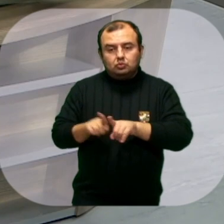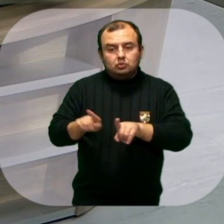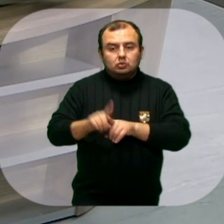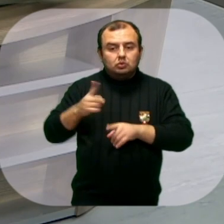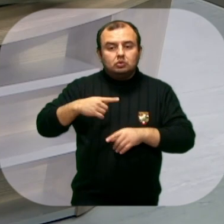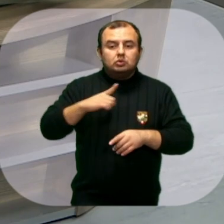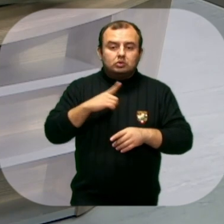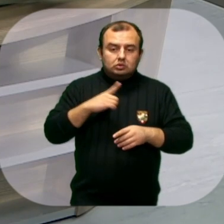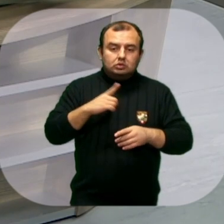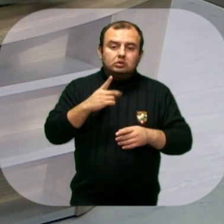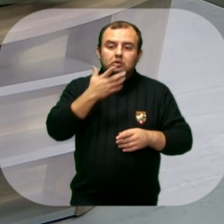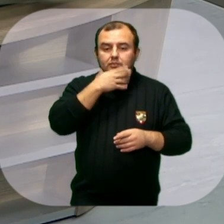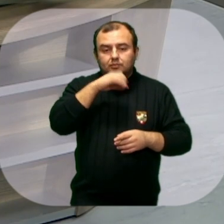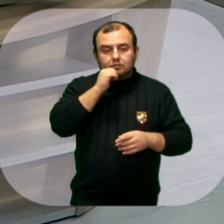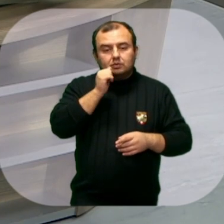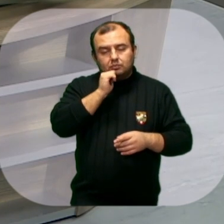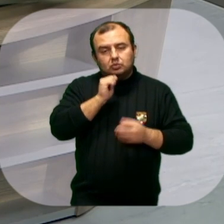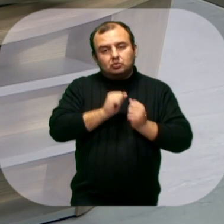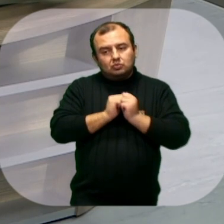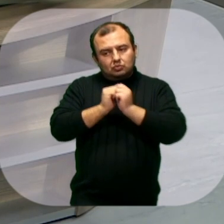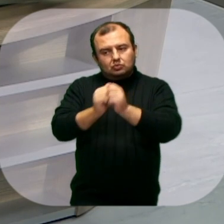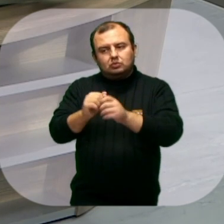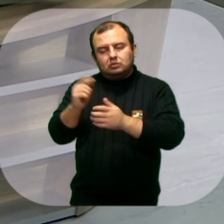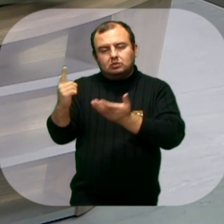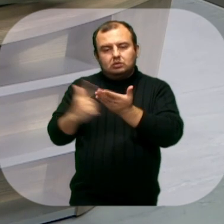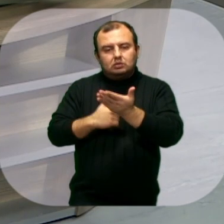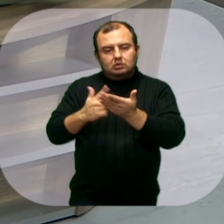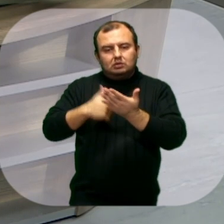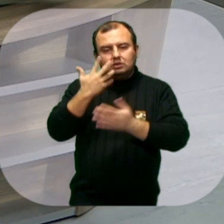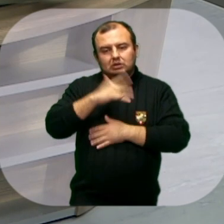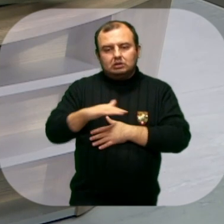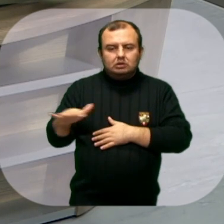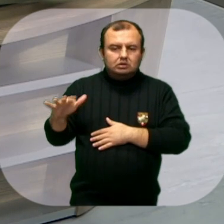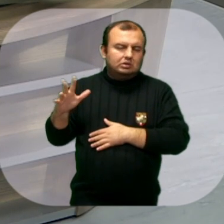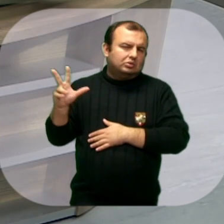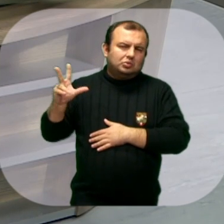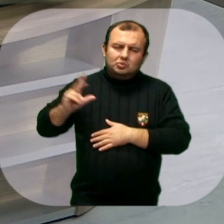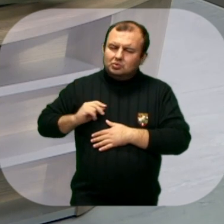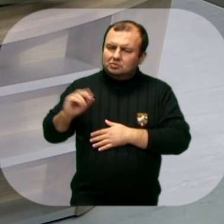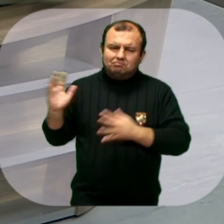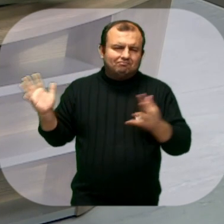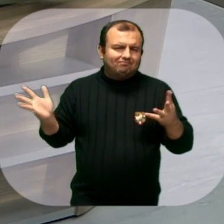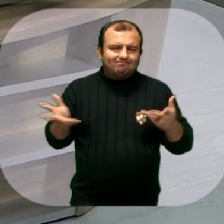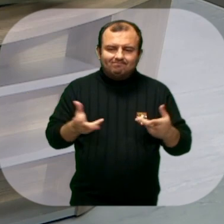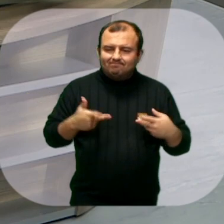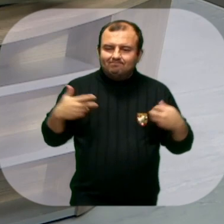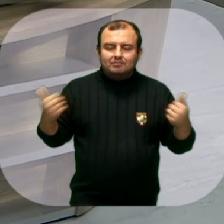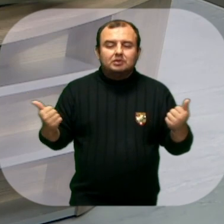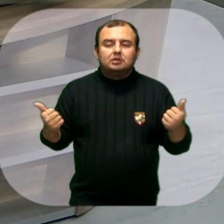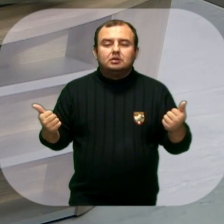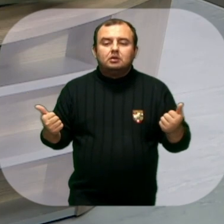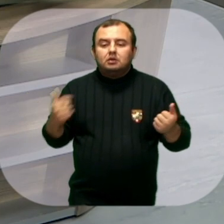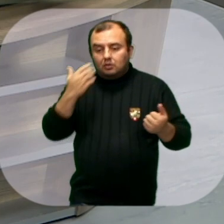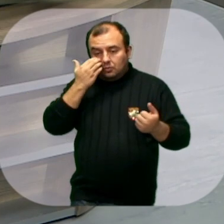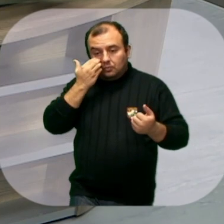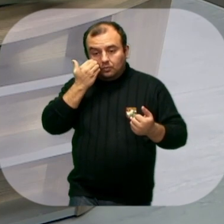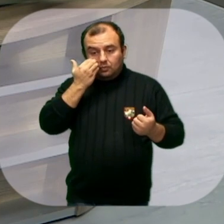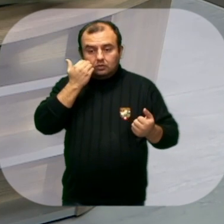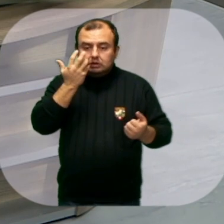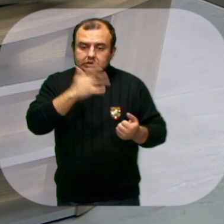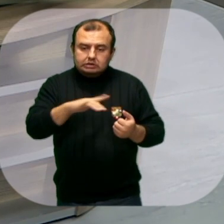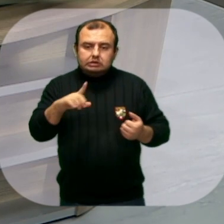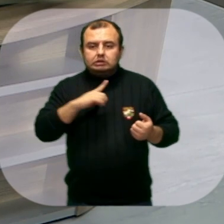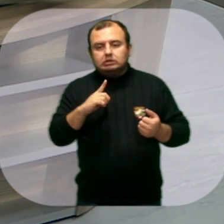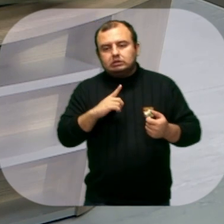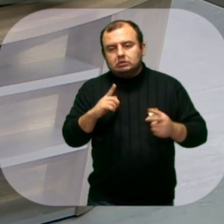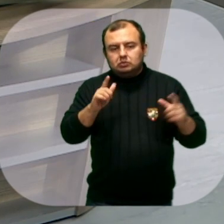agora muitos pais indo à biblioteca, então sai muito infantil. Nossa, eu fico maravilhada. E as crianças, nós temos